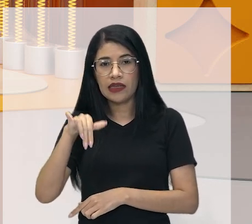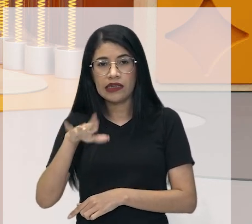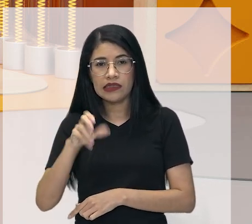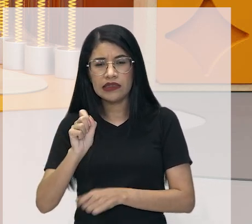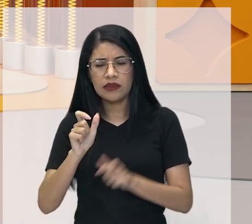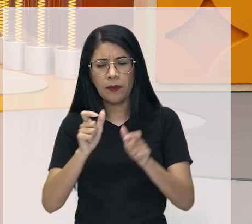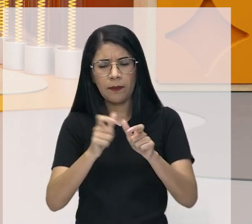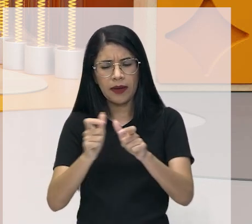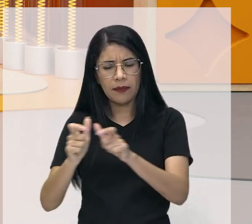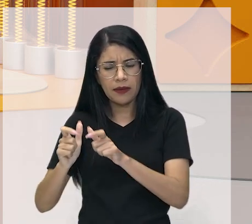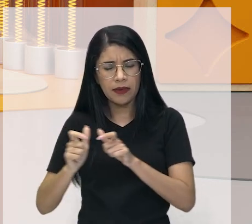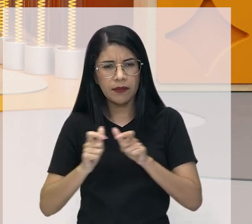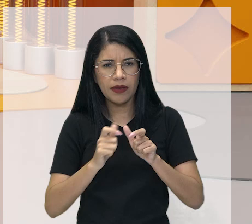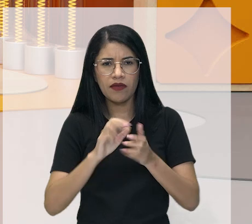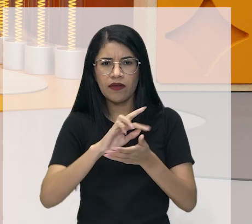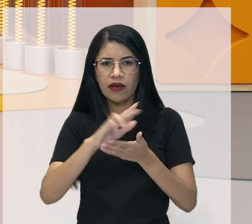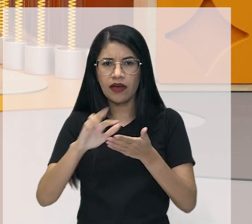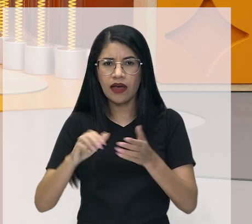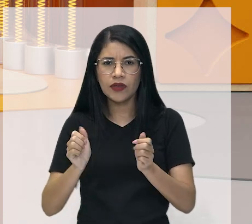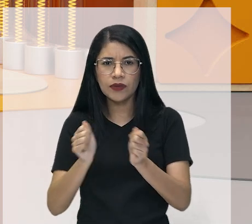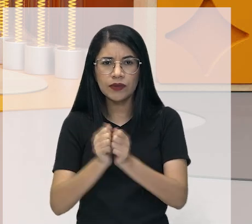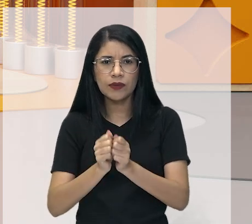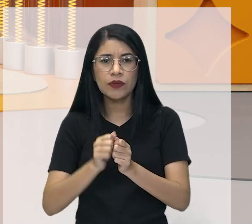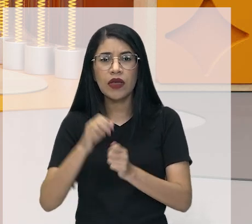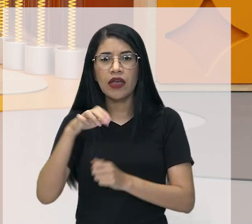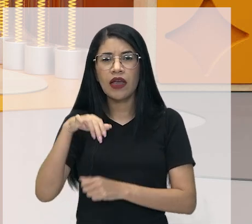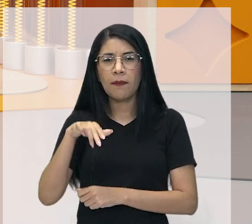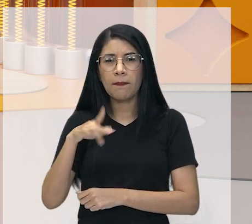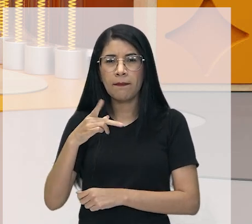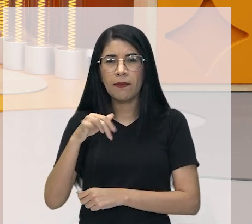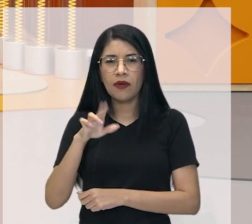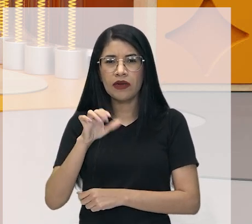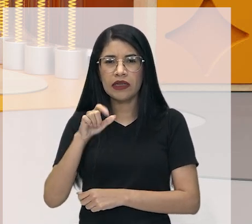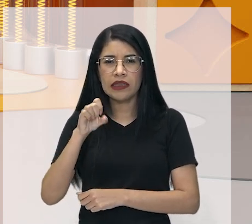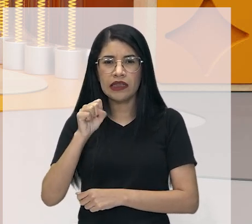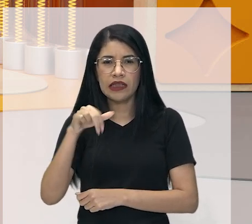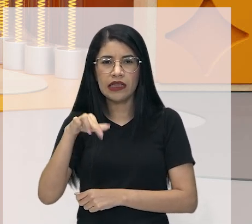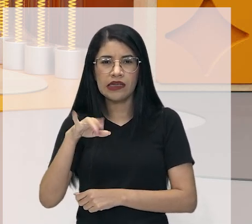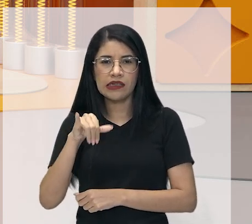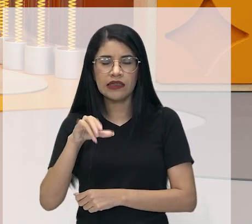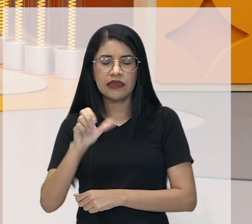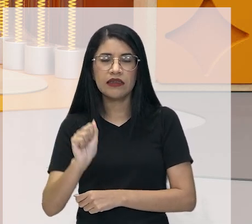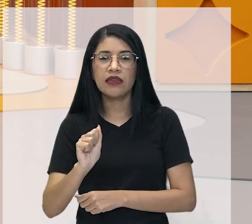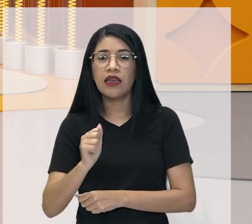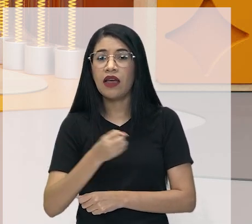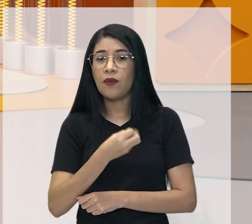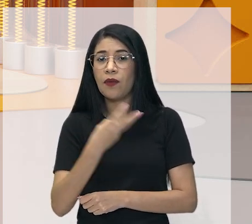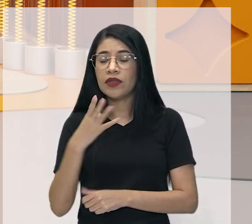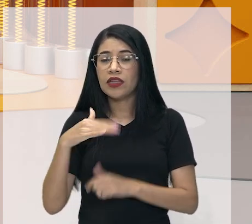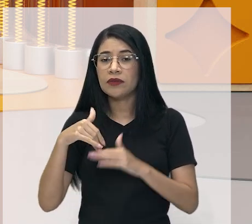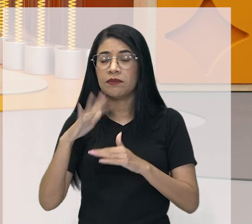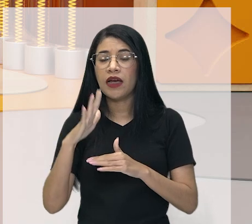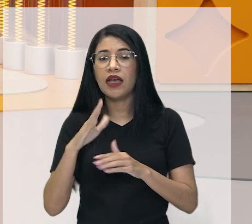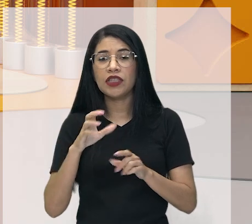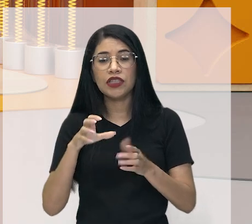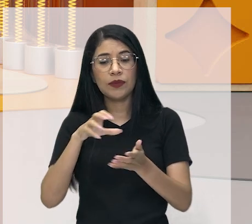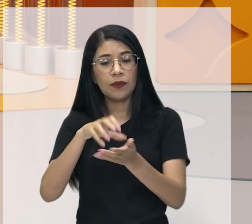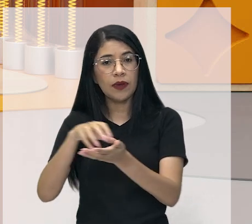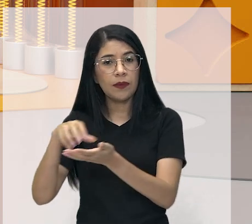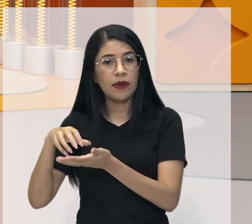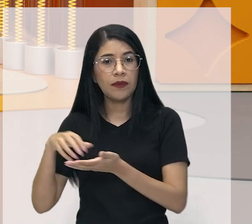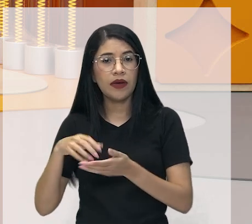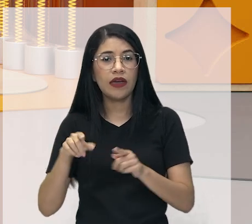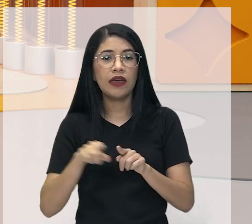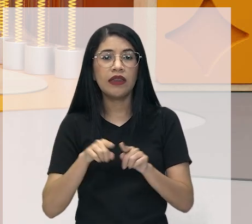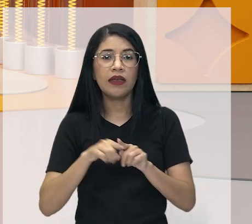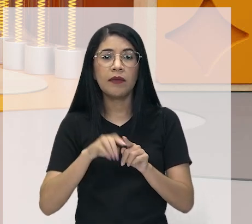Nós temos a Polinésia, que abrange a região que tem o maior número de ilhas ali. E nós temos a famosa